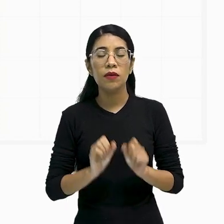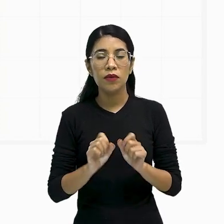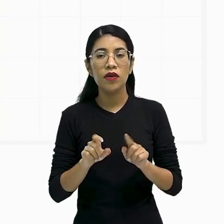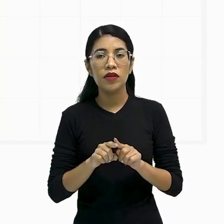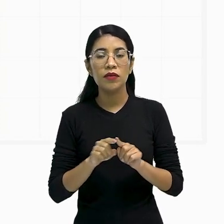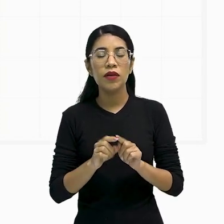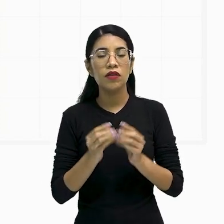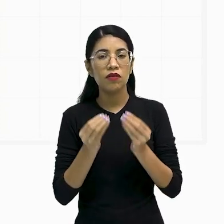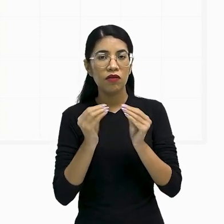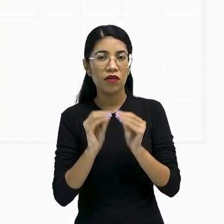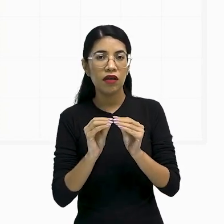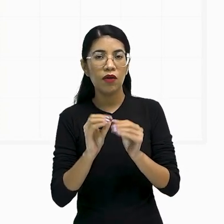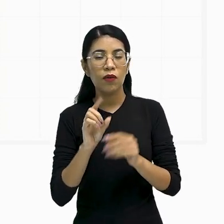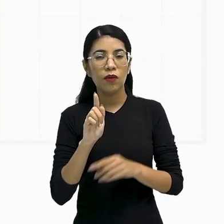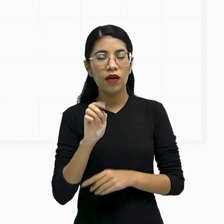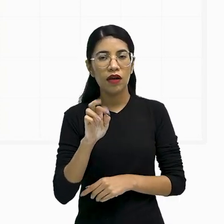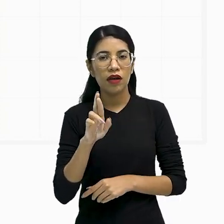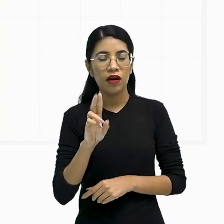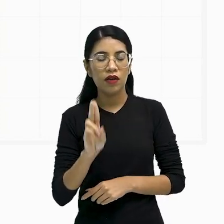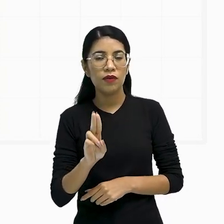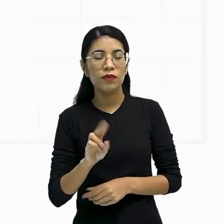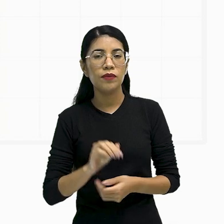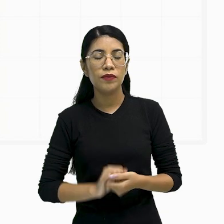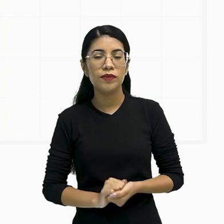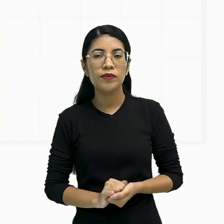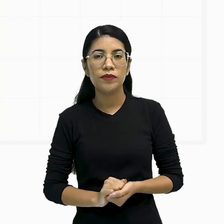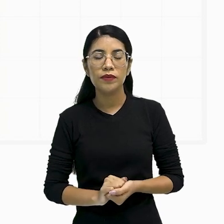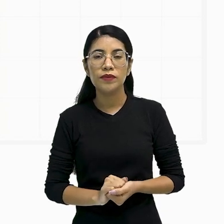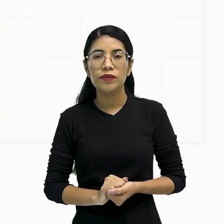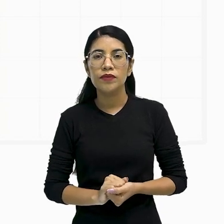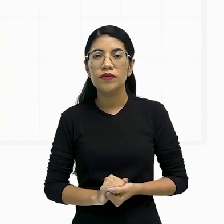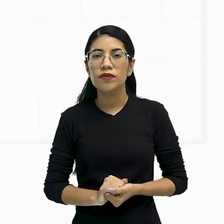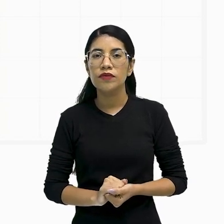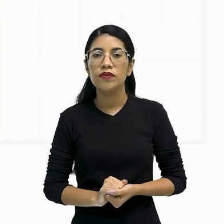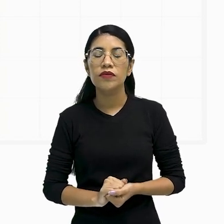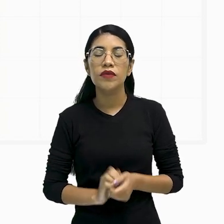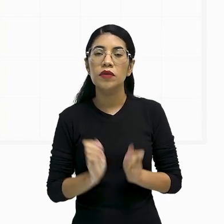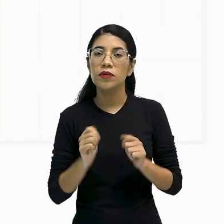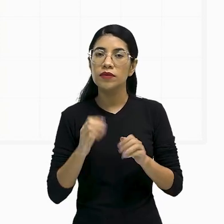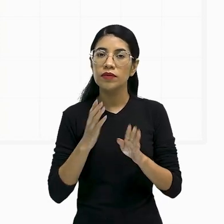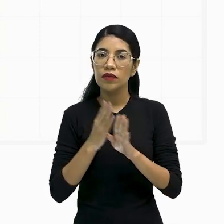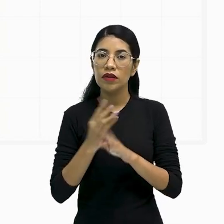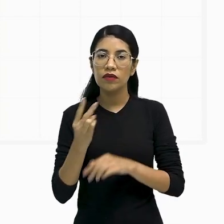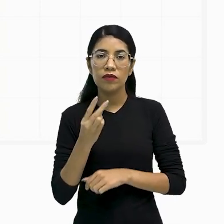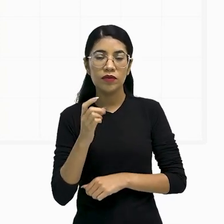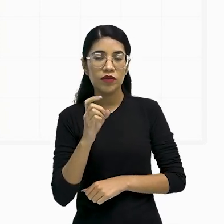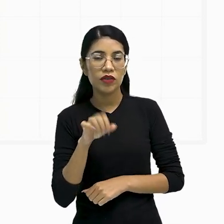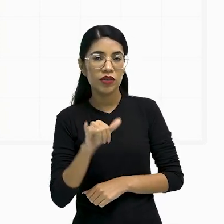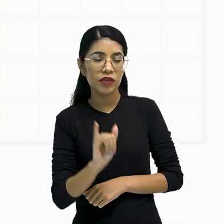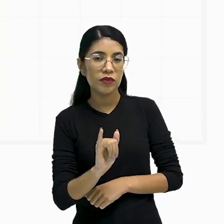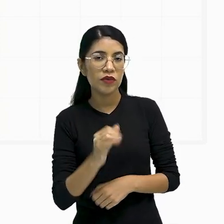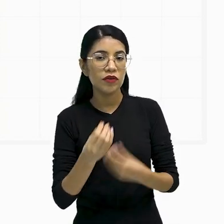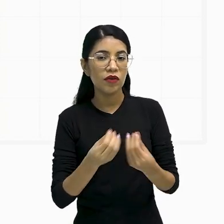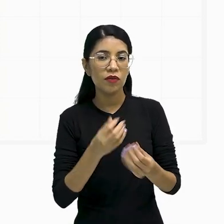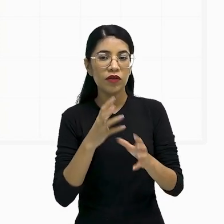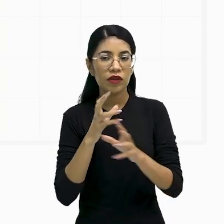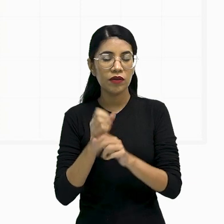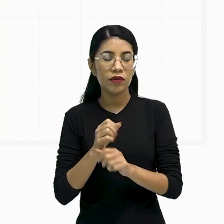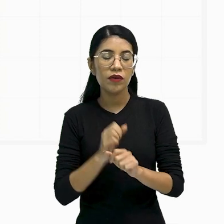né? Graus. Muito bem. Para eu encontrar o valor de y, o que eu vou